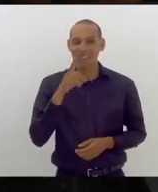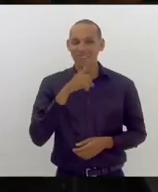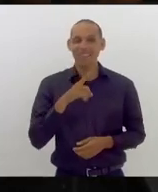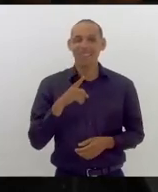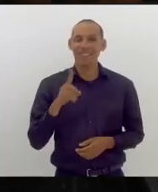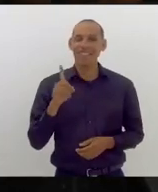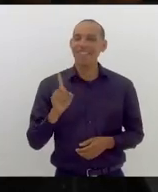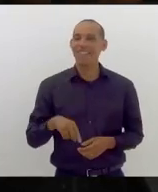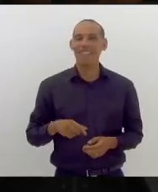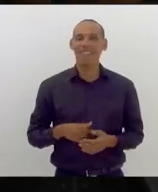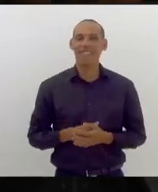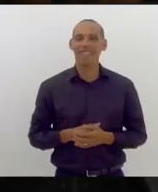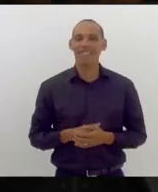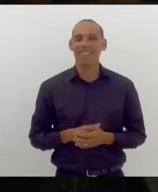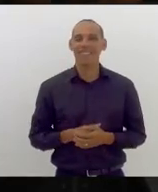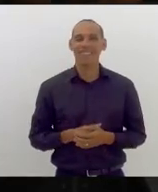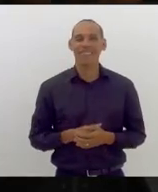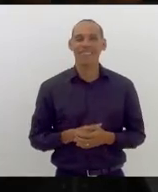semana